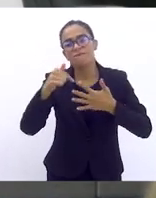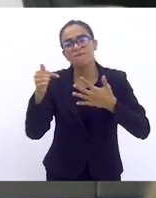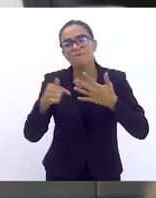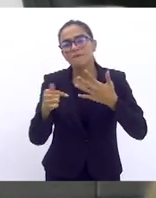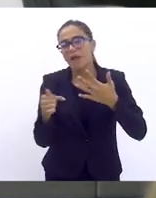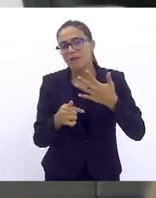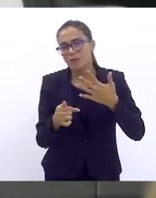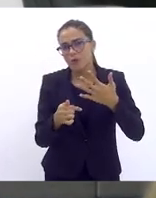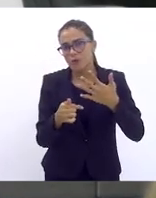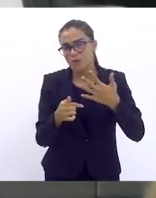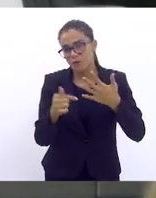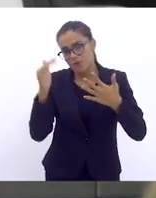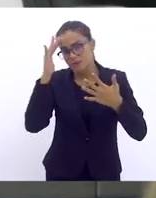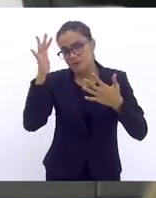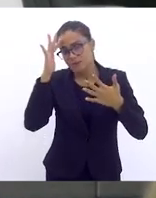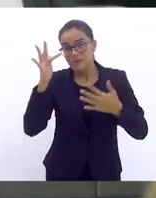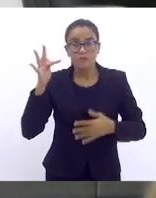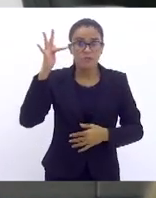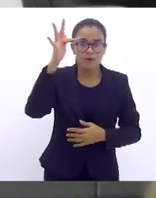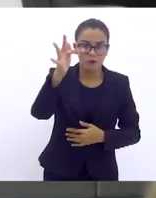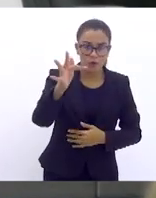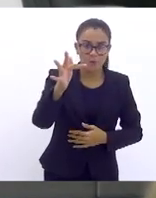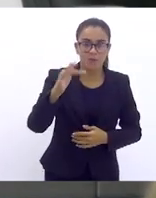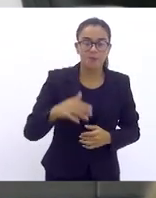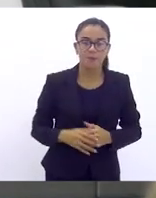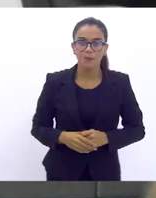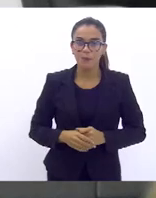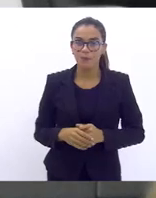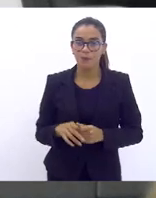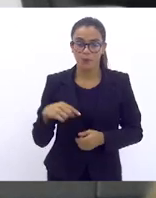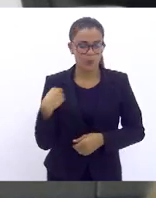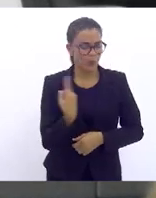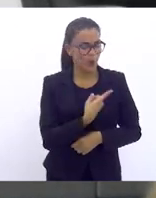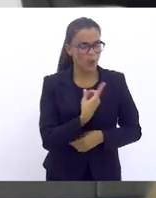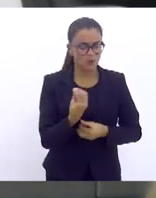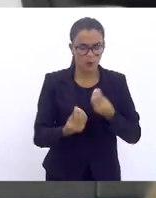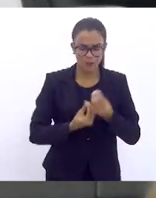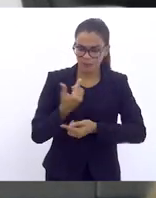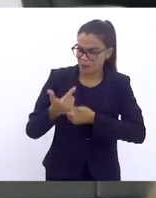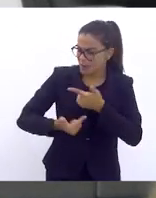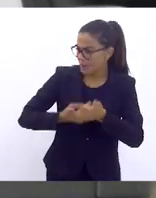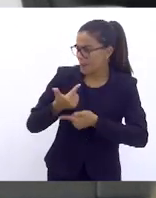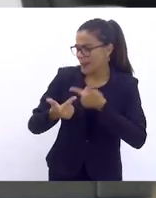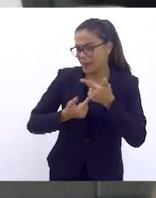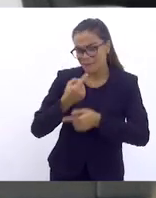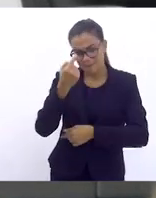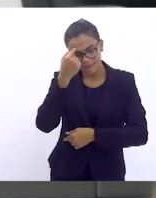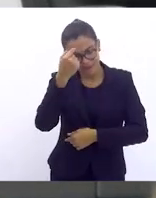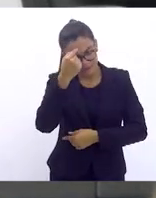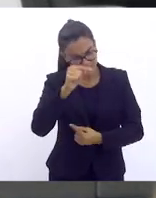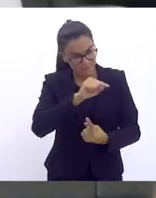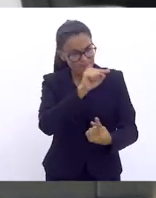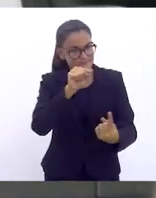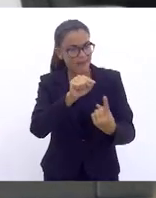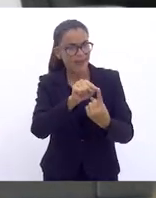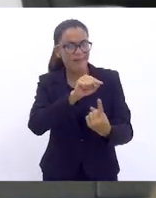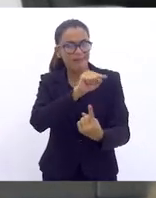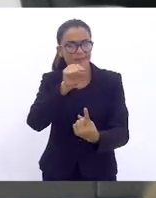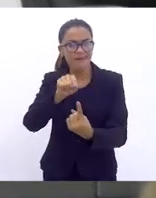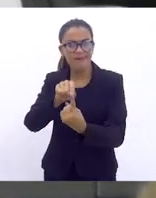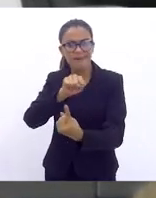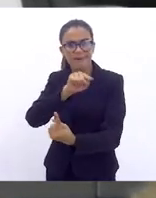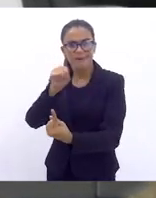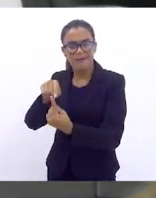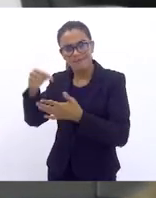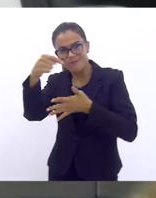portadores de futuro é como Nós faremos para que a gente atinja os nossos objetivos